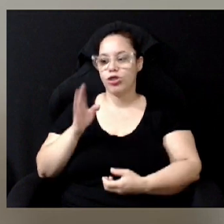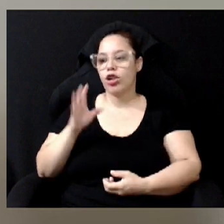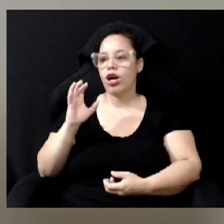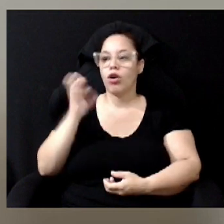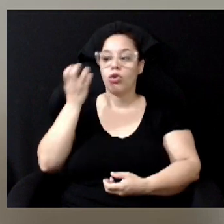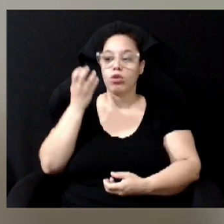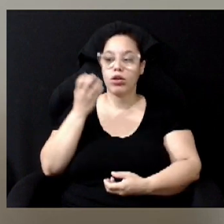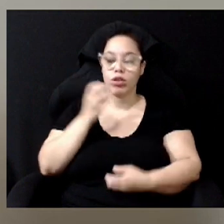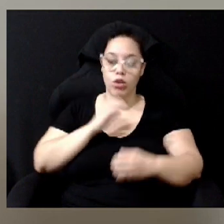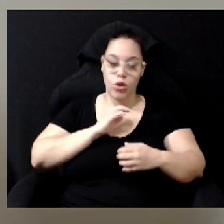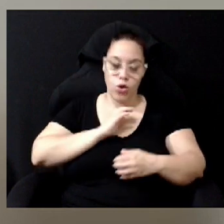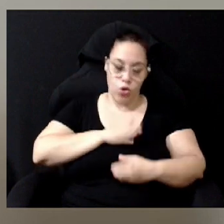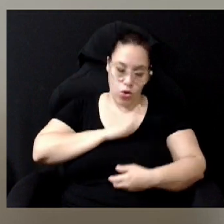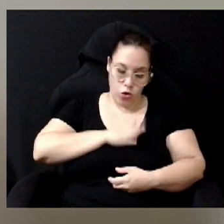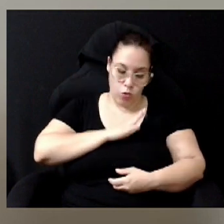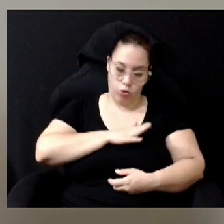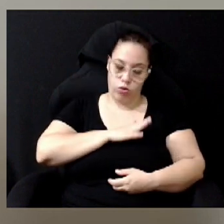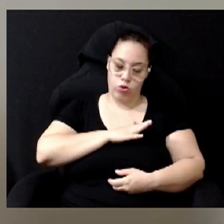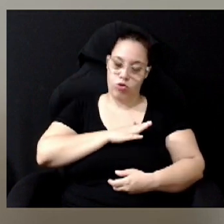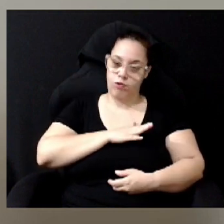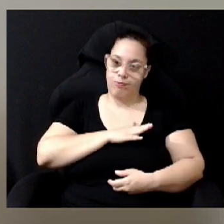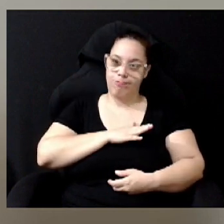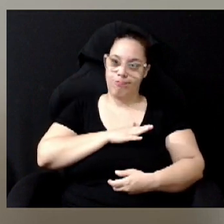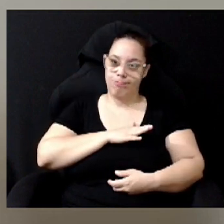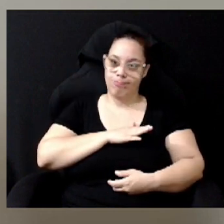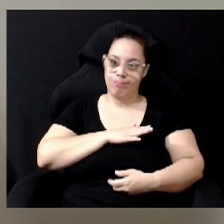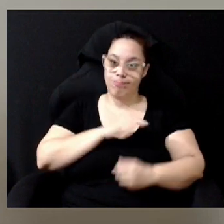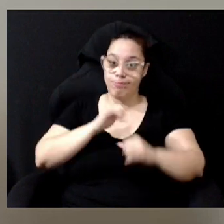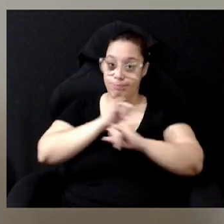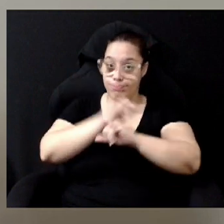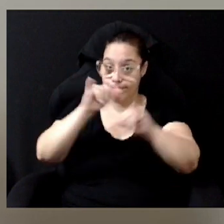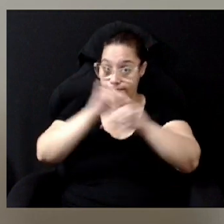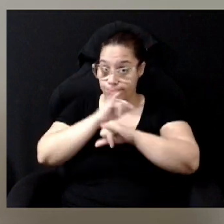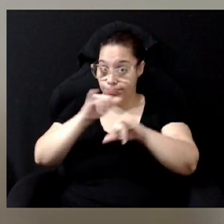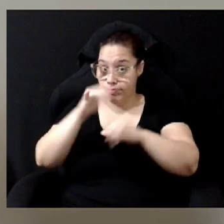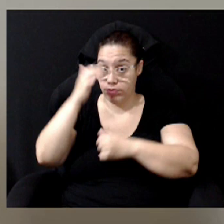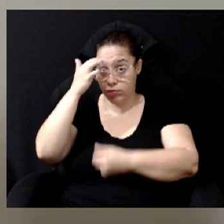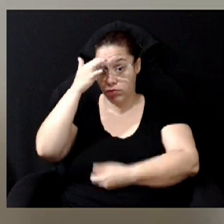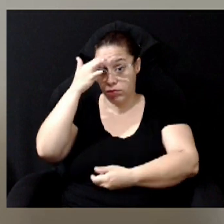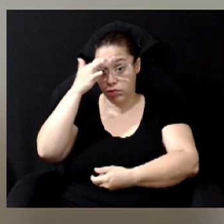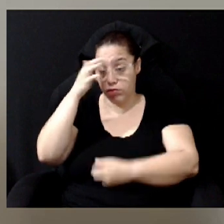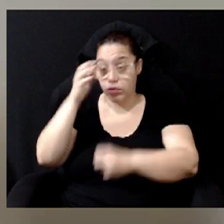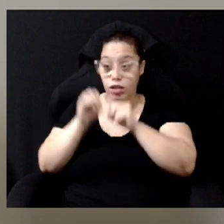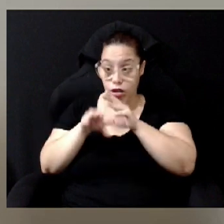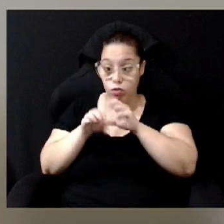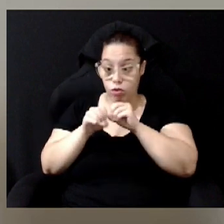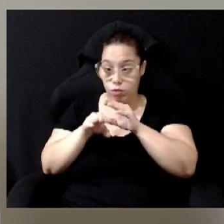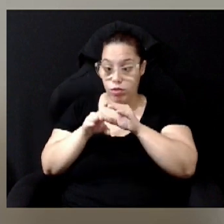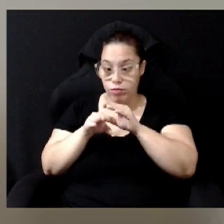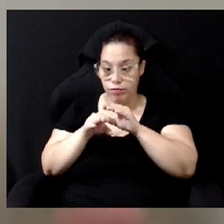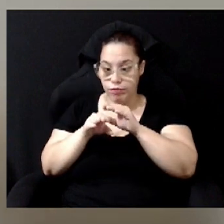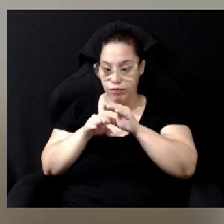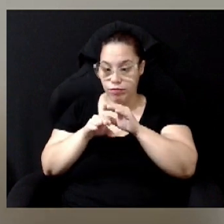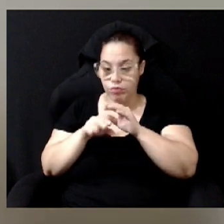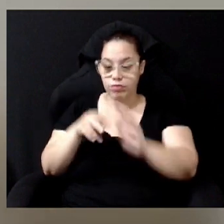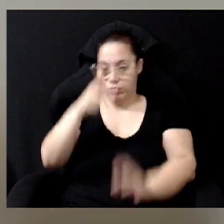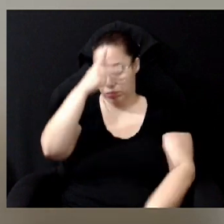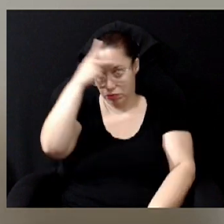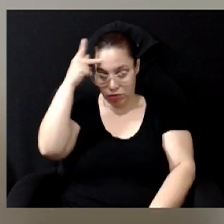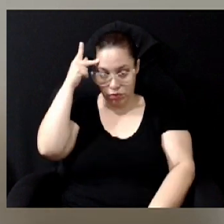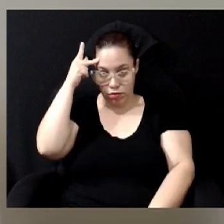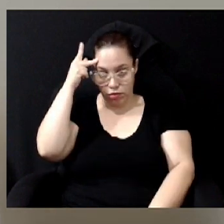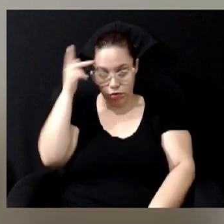cardíaco. Por isso que essa campanha, essa informação, para que as pessoas visitem